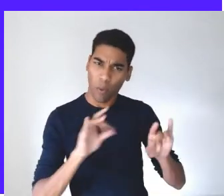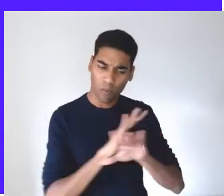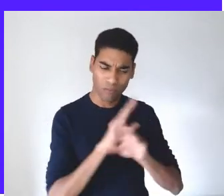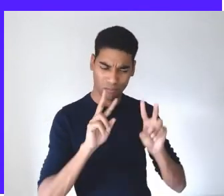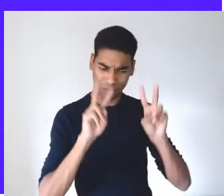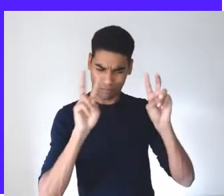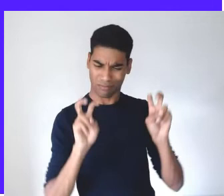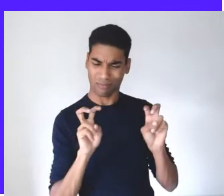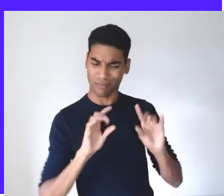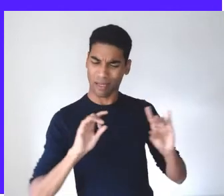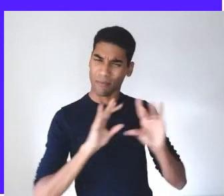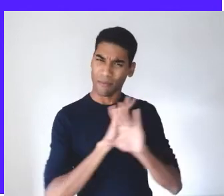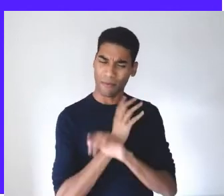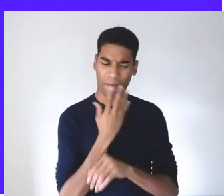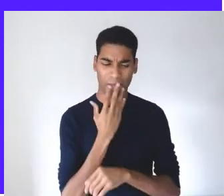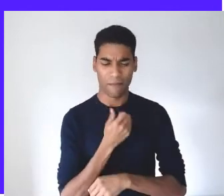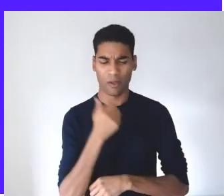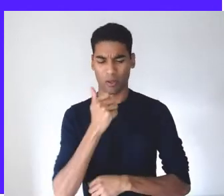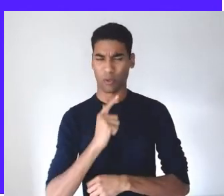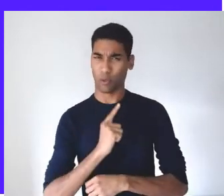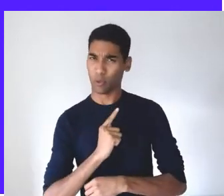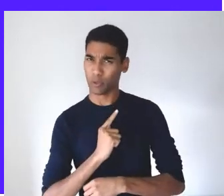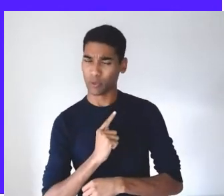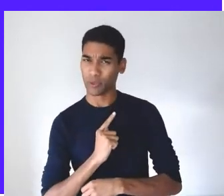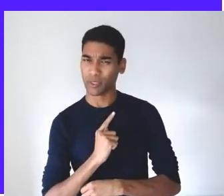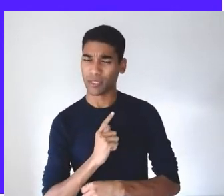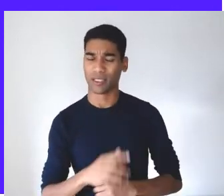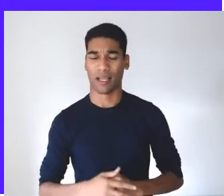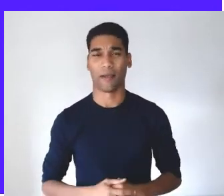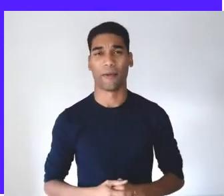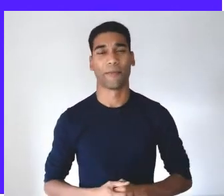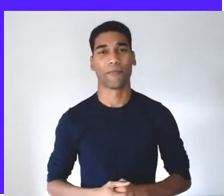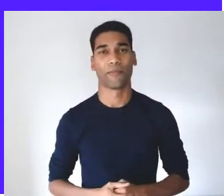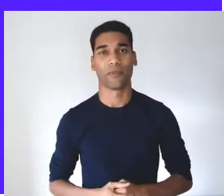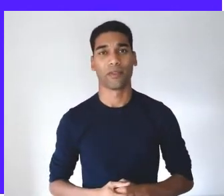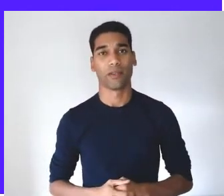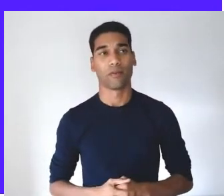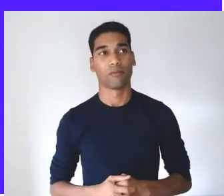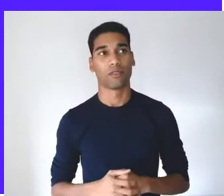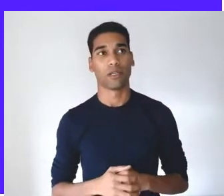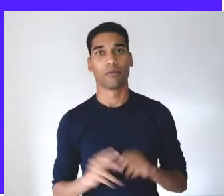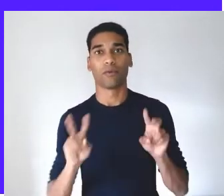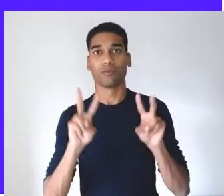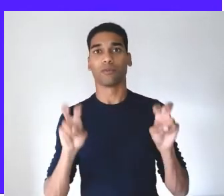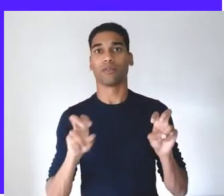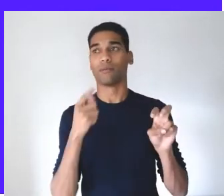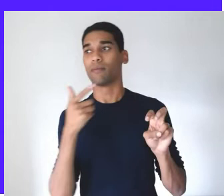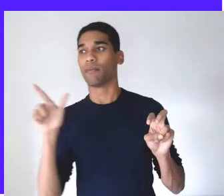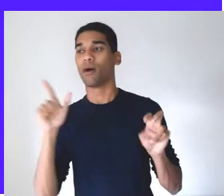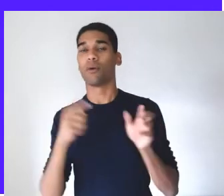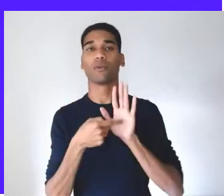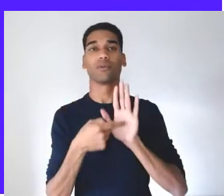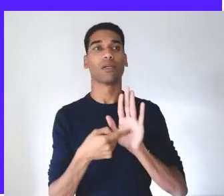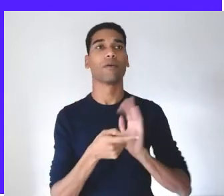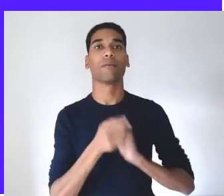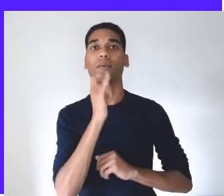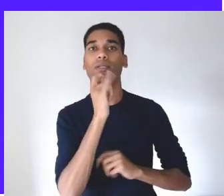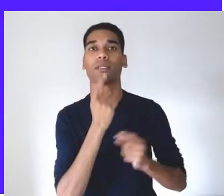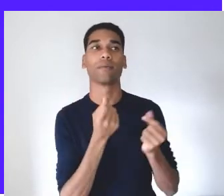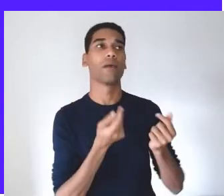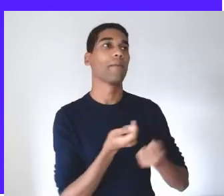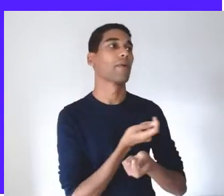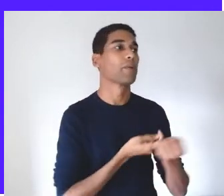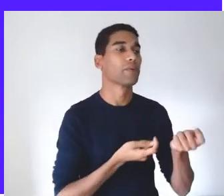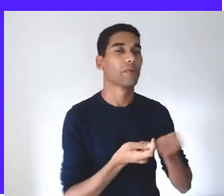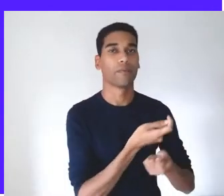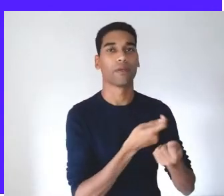para outros outras questões, né? Então, por exemplo, em economia ou em educação, né?